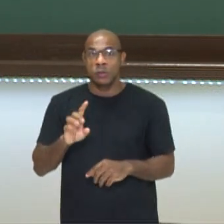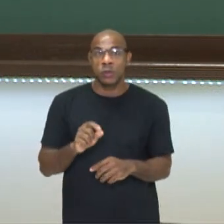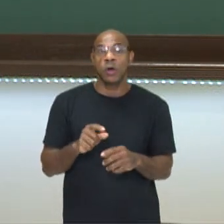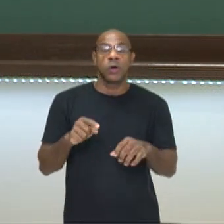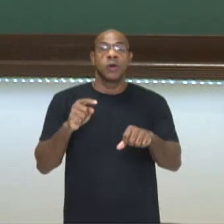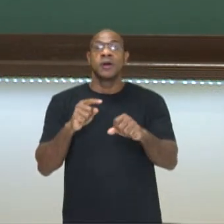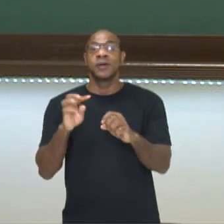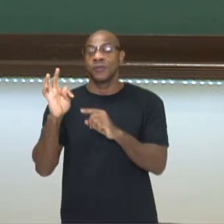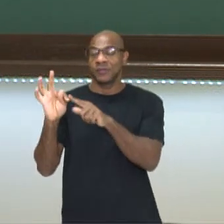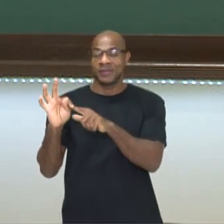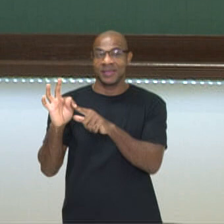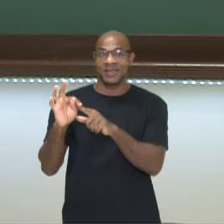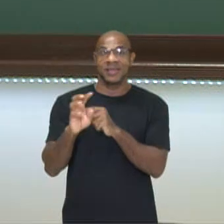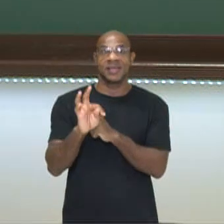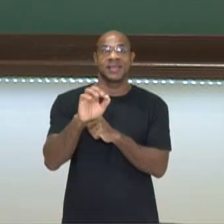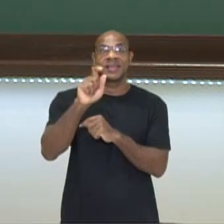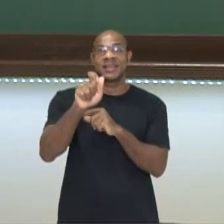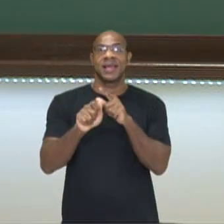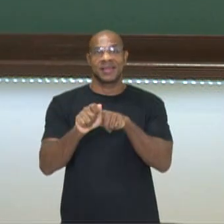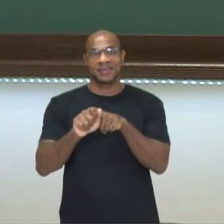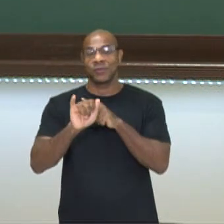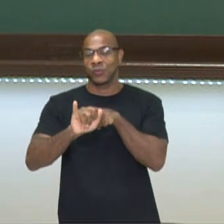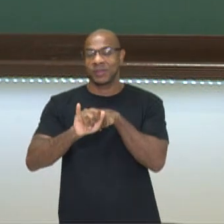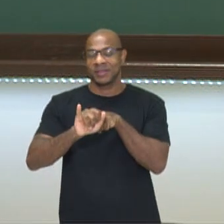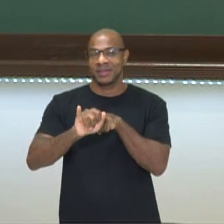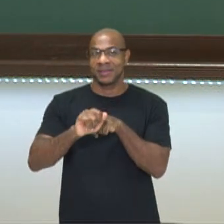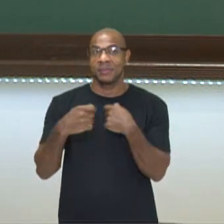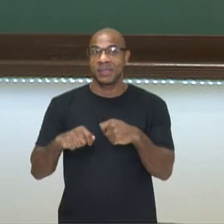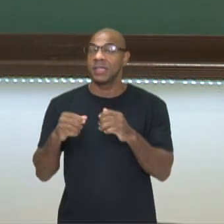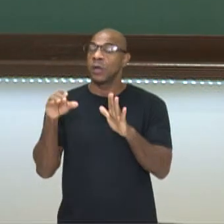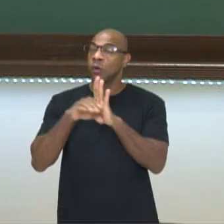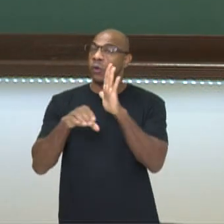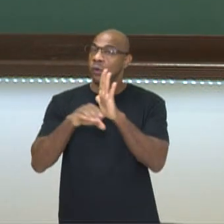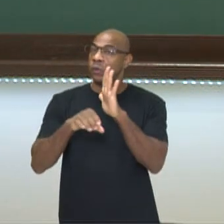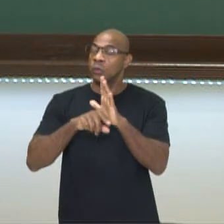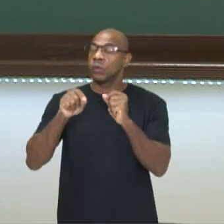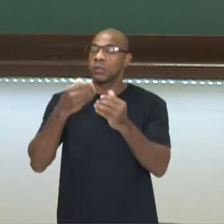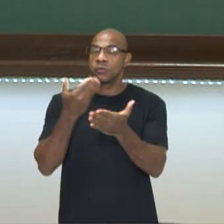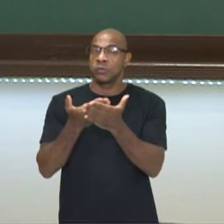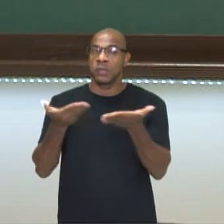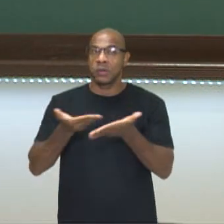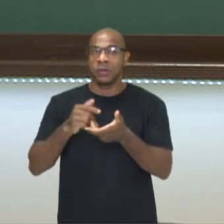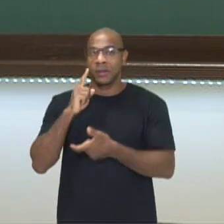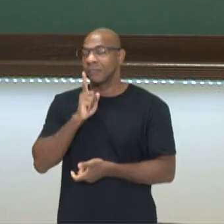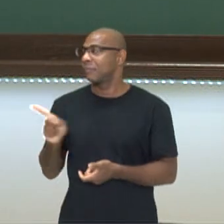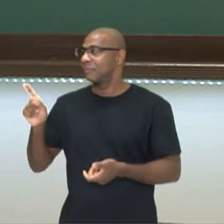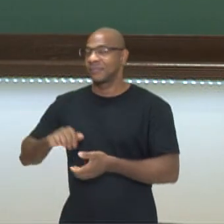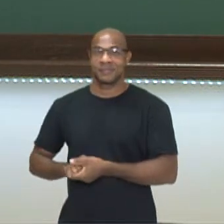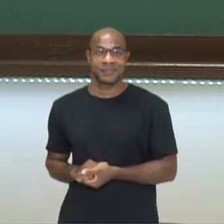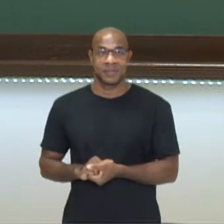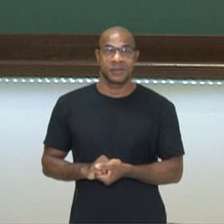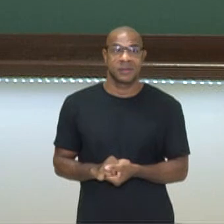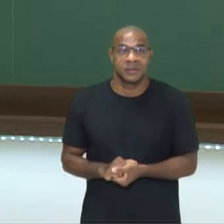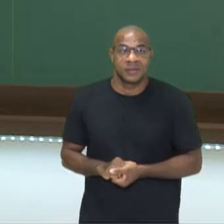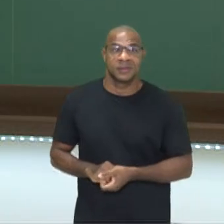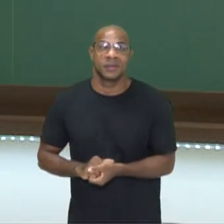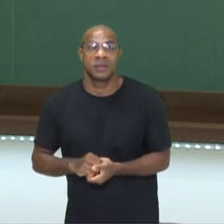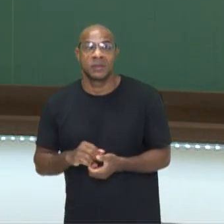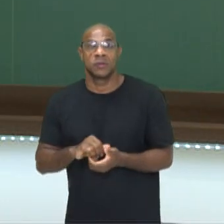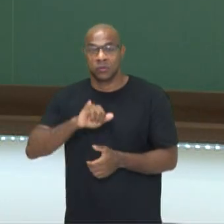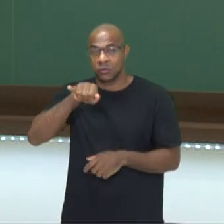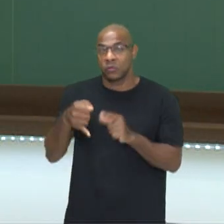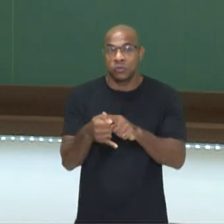tempo. Mas você não precisa pensar na fórmula, você precisa pensar no conceito que nós estudamos. Então, dá uma olhada comigo. Ó, o